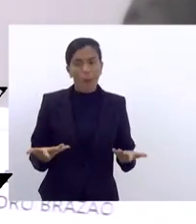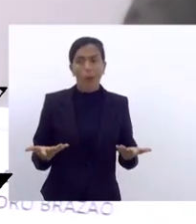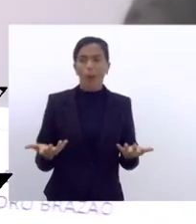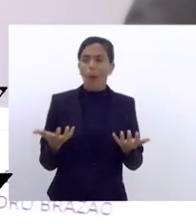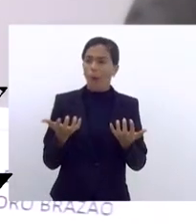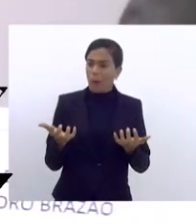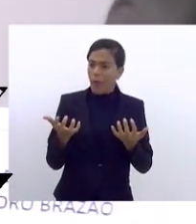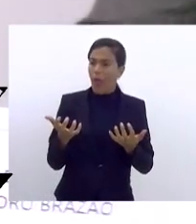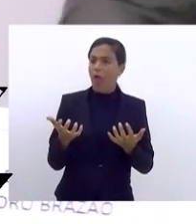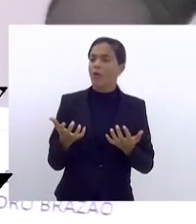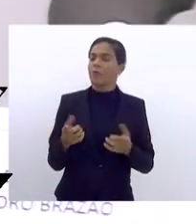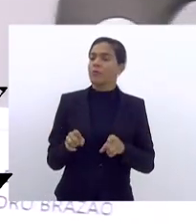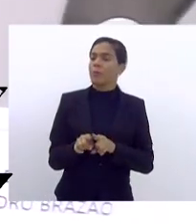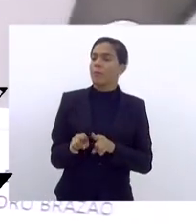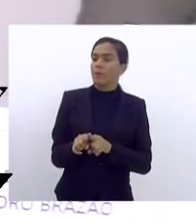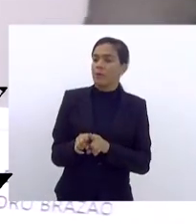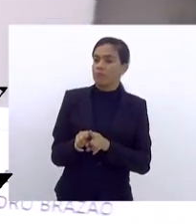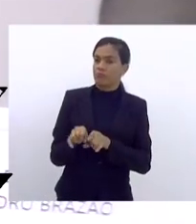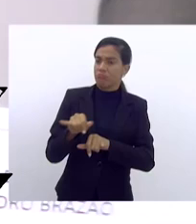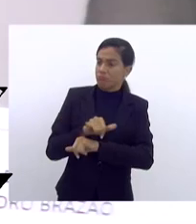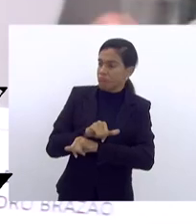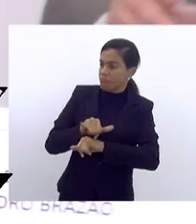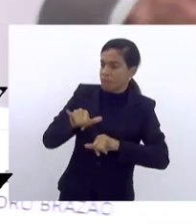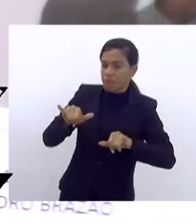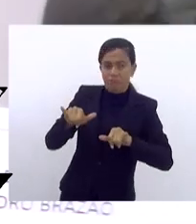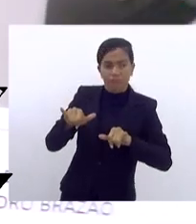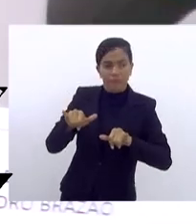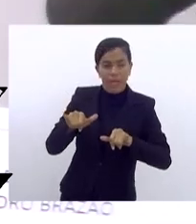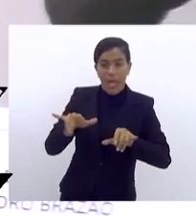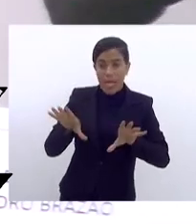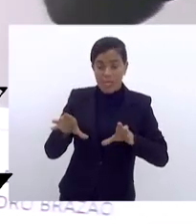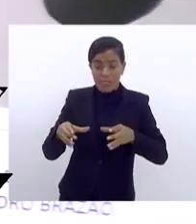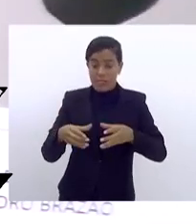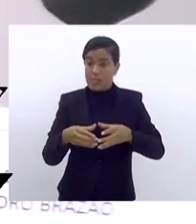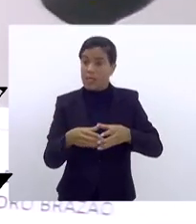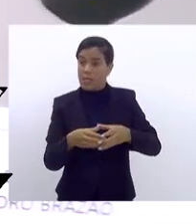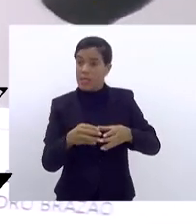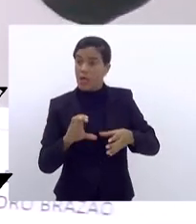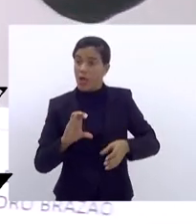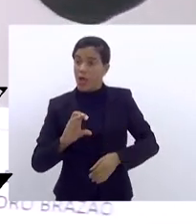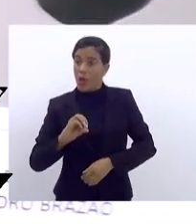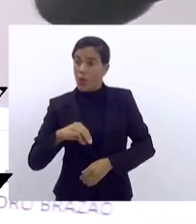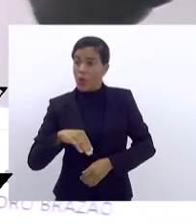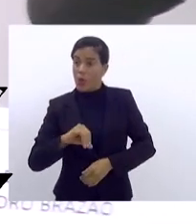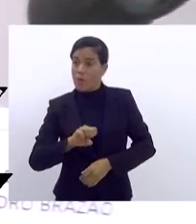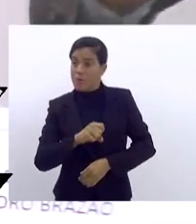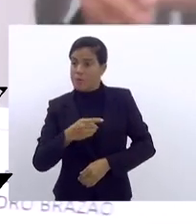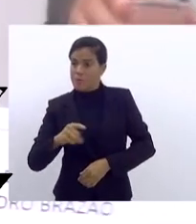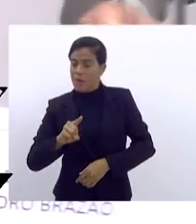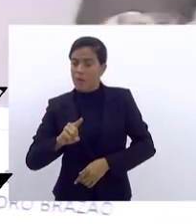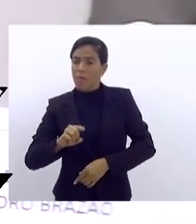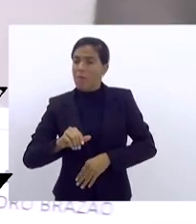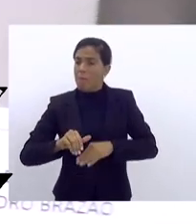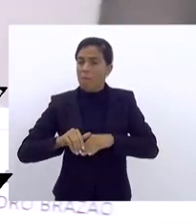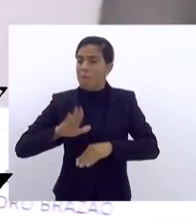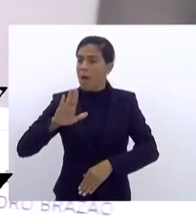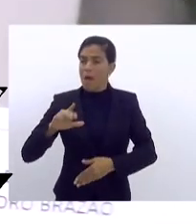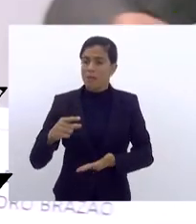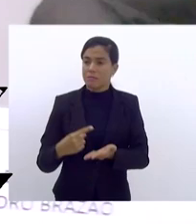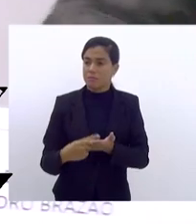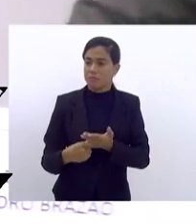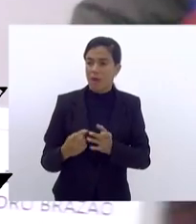registrar aqui munir que essa comissão é que mais tem se reunido e